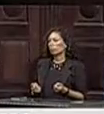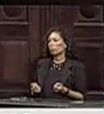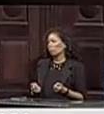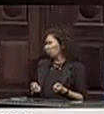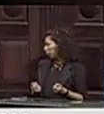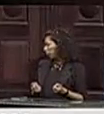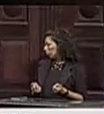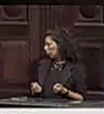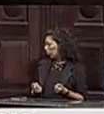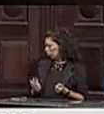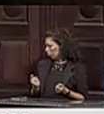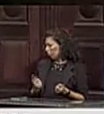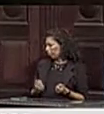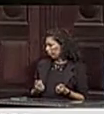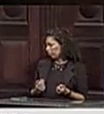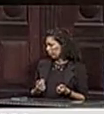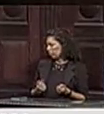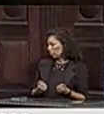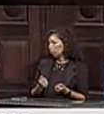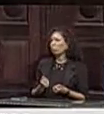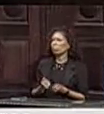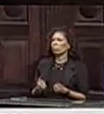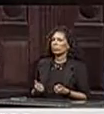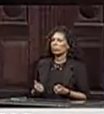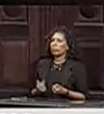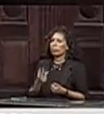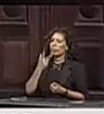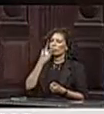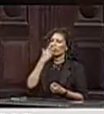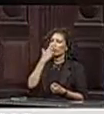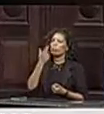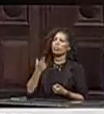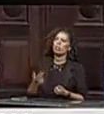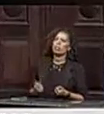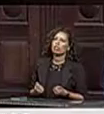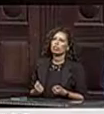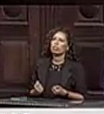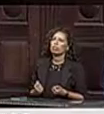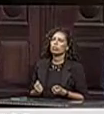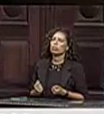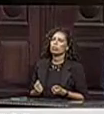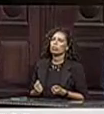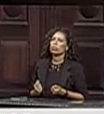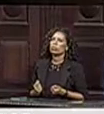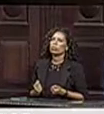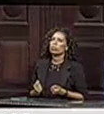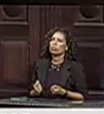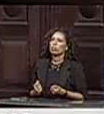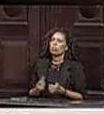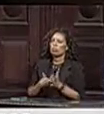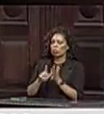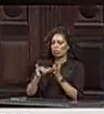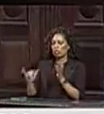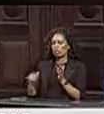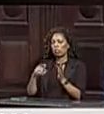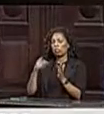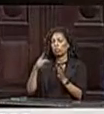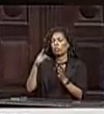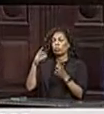na mensagem do governo, acompanhando a lei federal, quando diz: no estado do Rio de